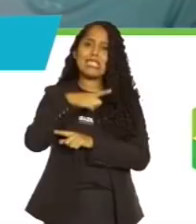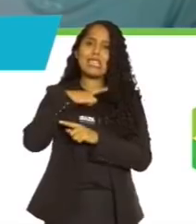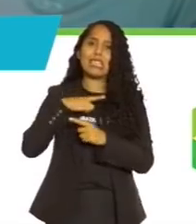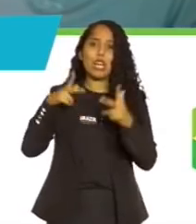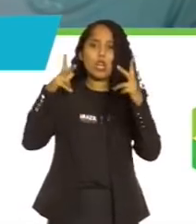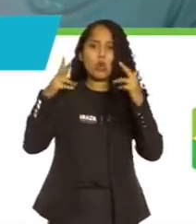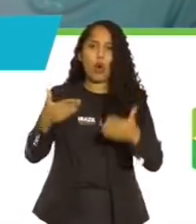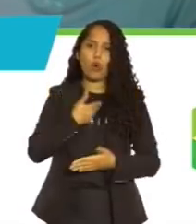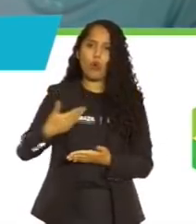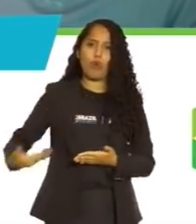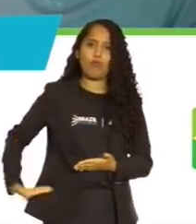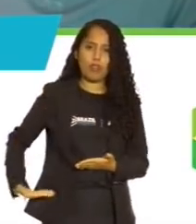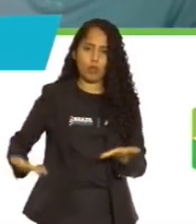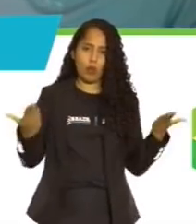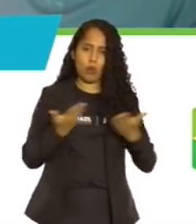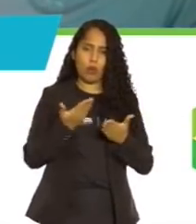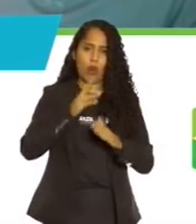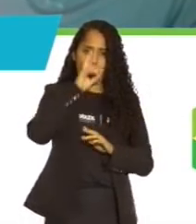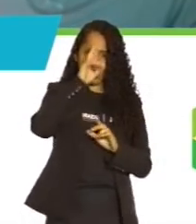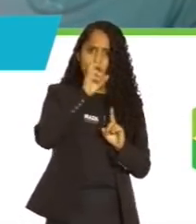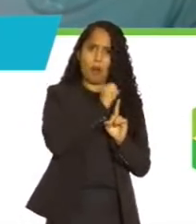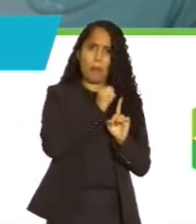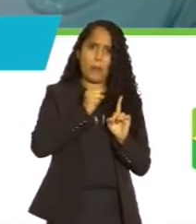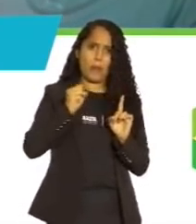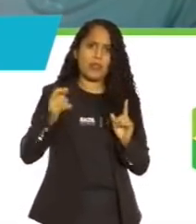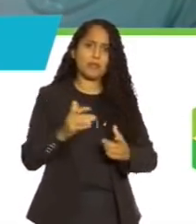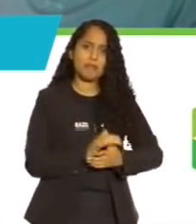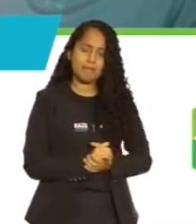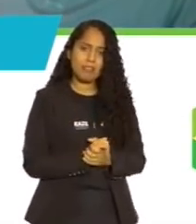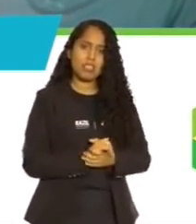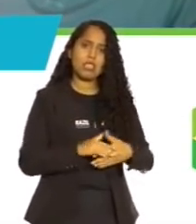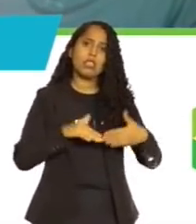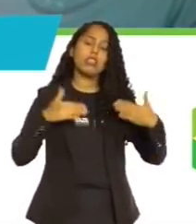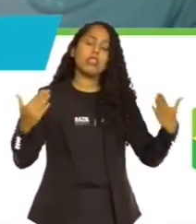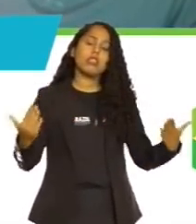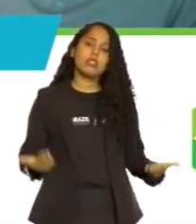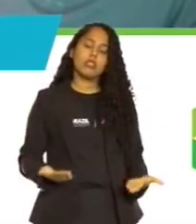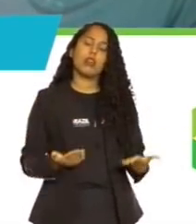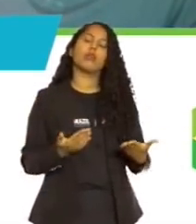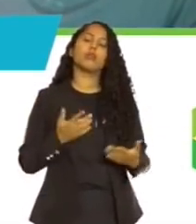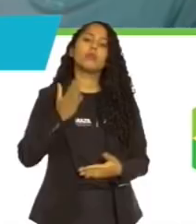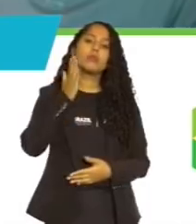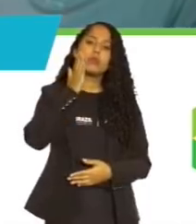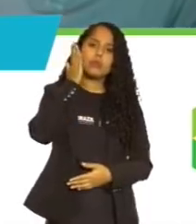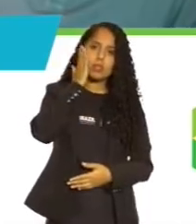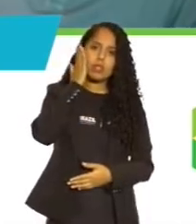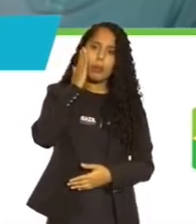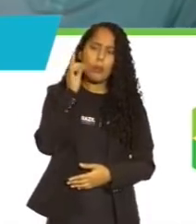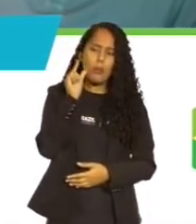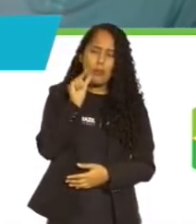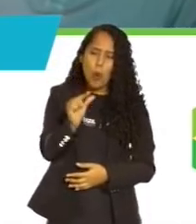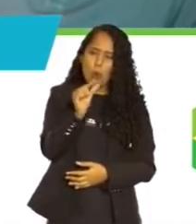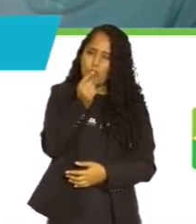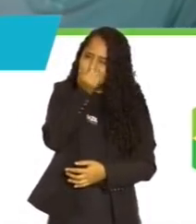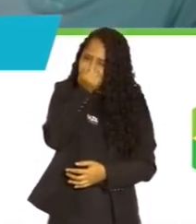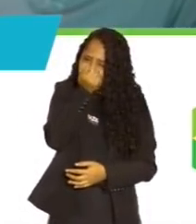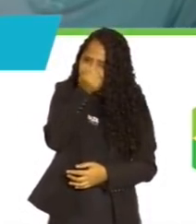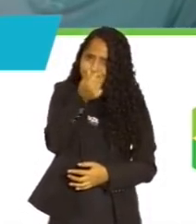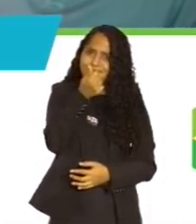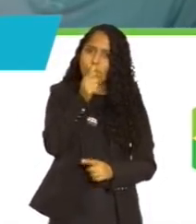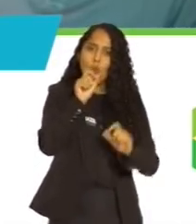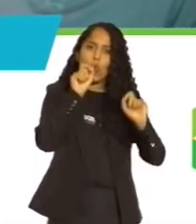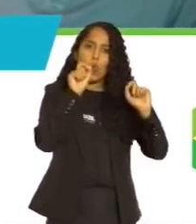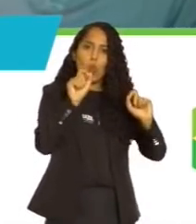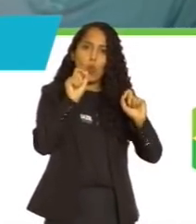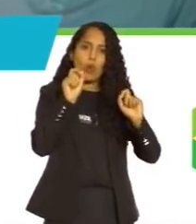como esse governo Bolsonaro. E por pouco, por muito pouco, não se colocou em questão a democracia,